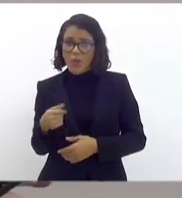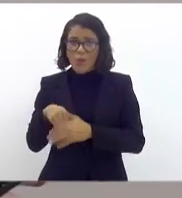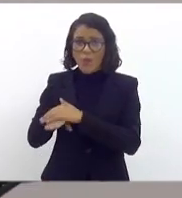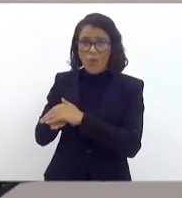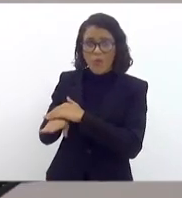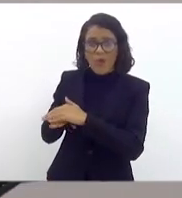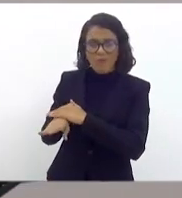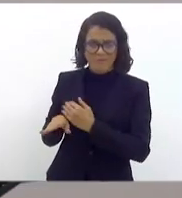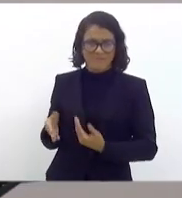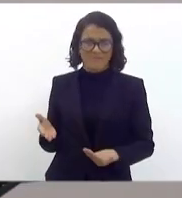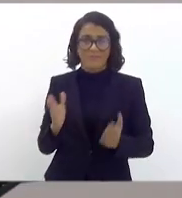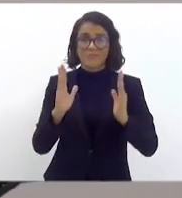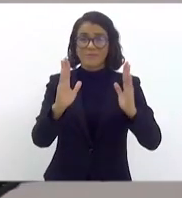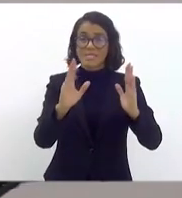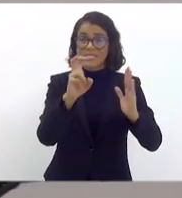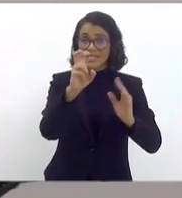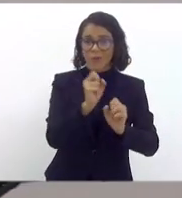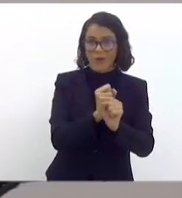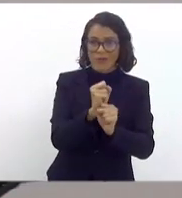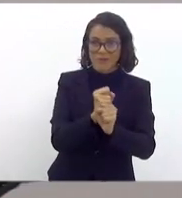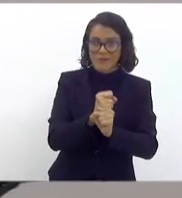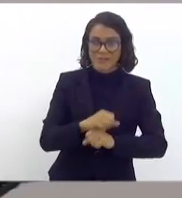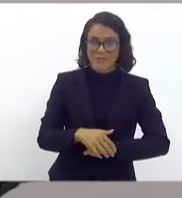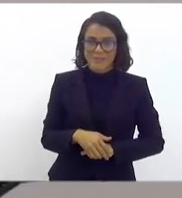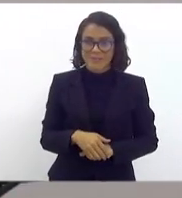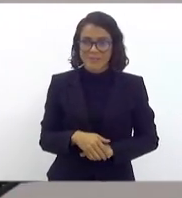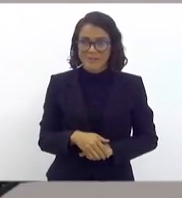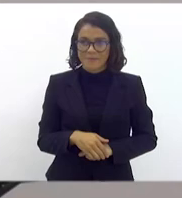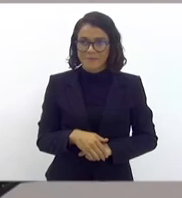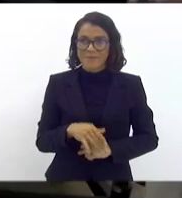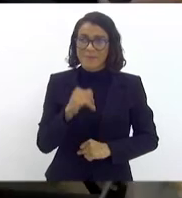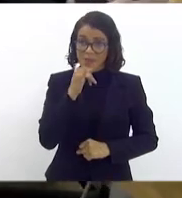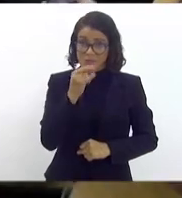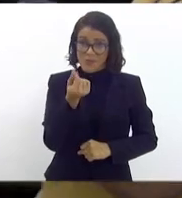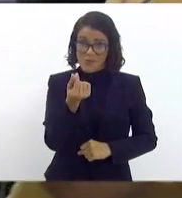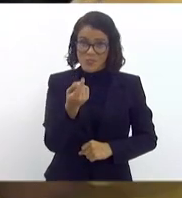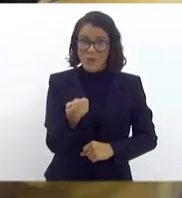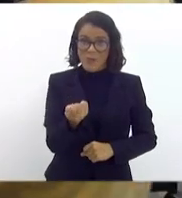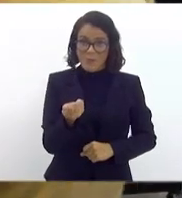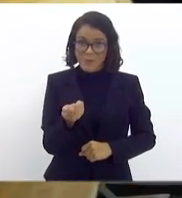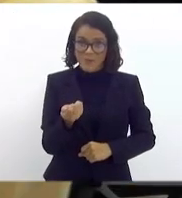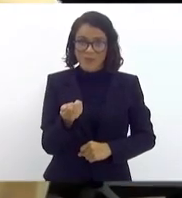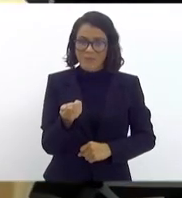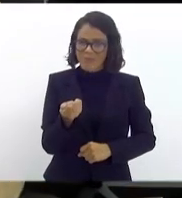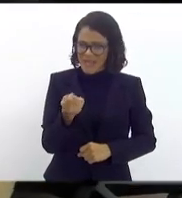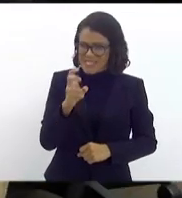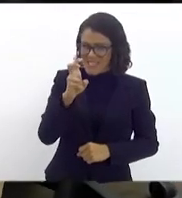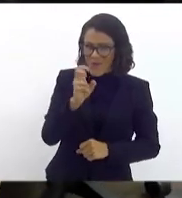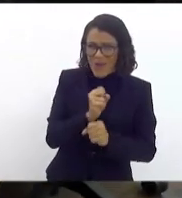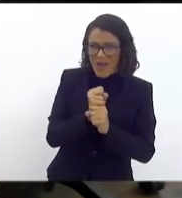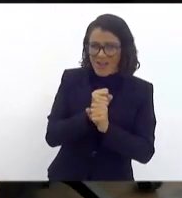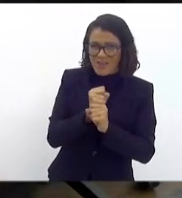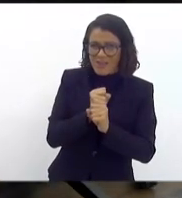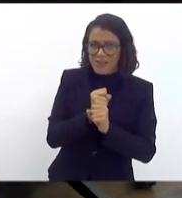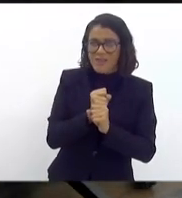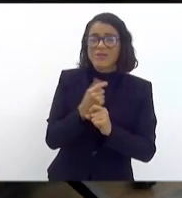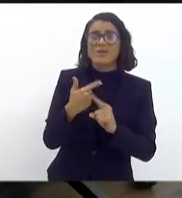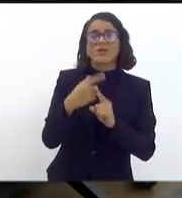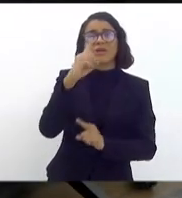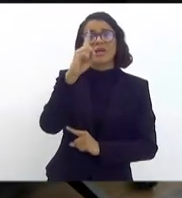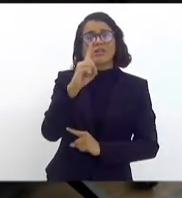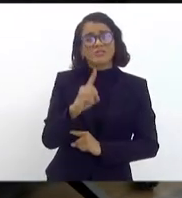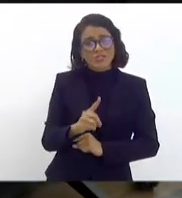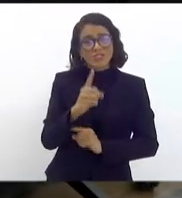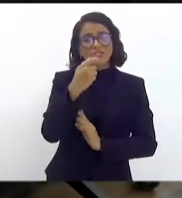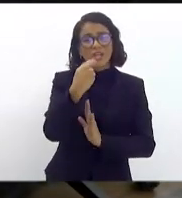Esse prazo prescricional é de 5 anos. No caso do crédito retido, eu acho que não. Porque o direito autoral é uma